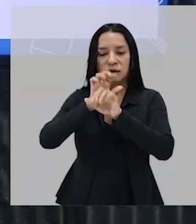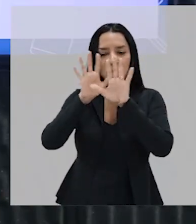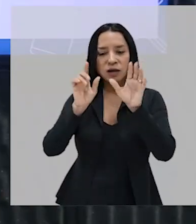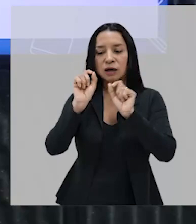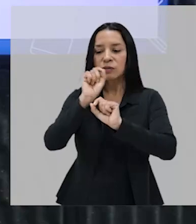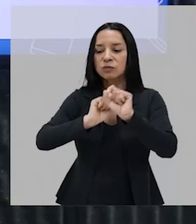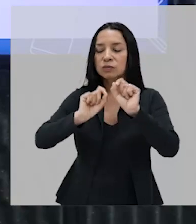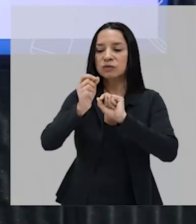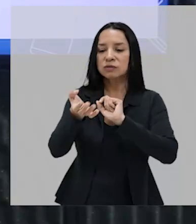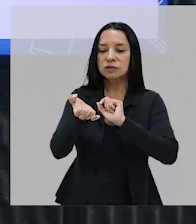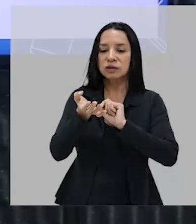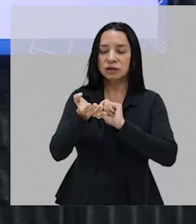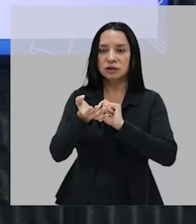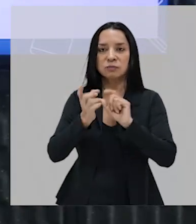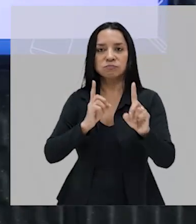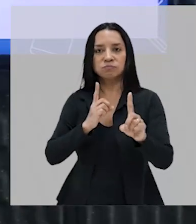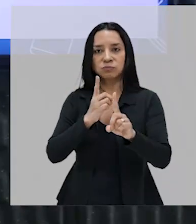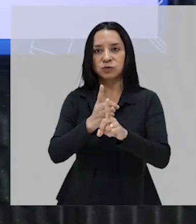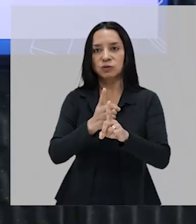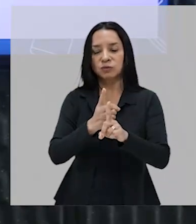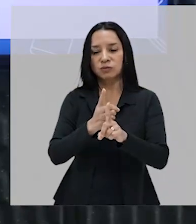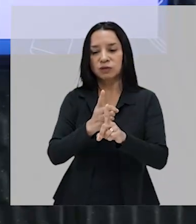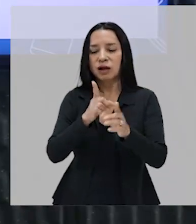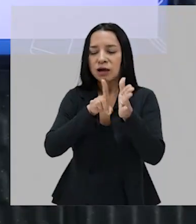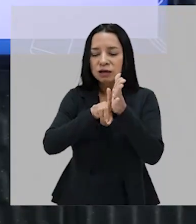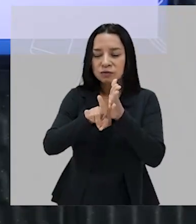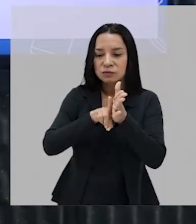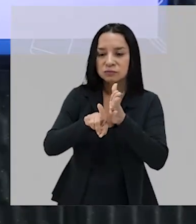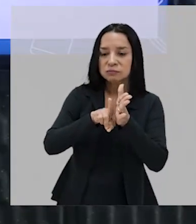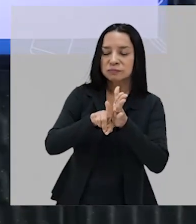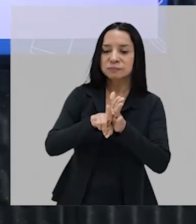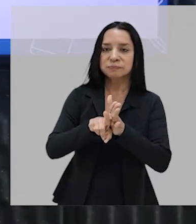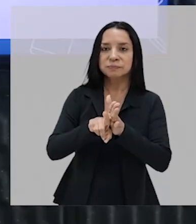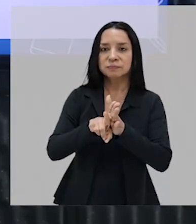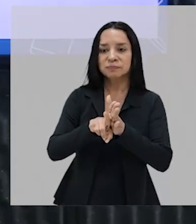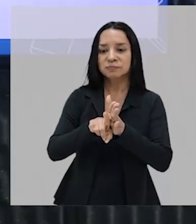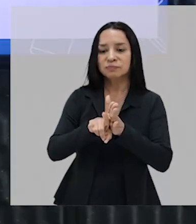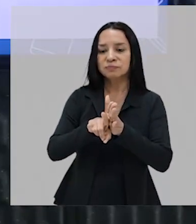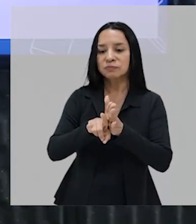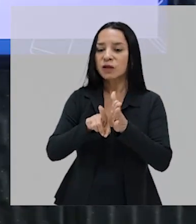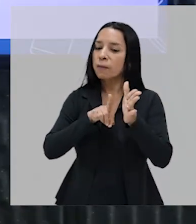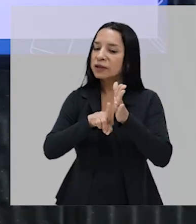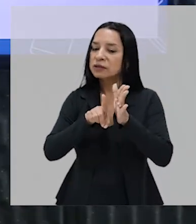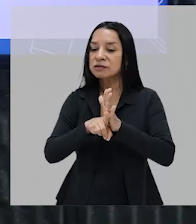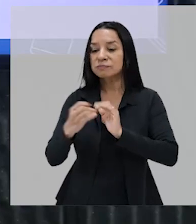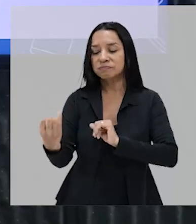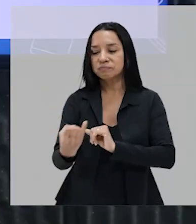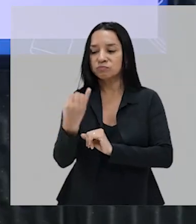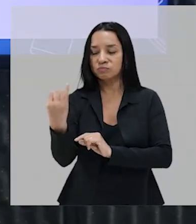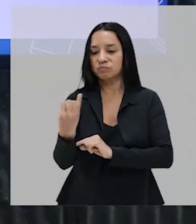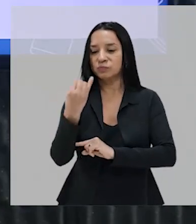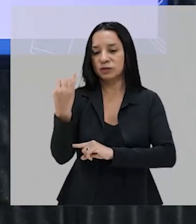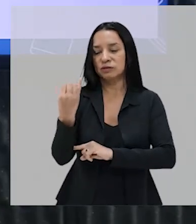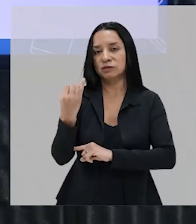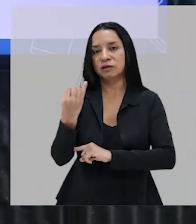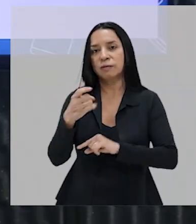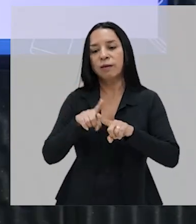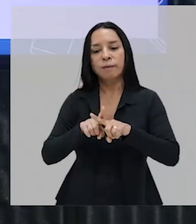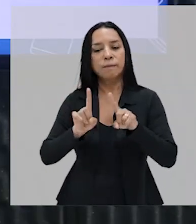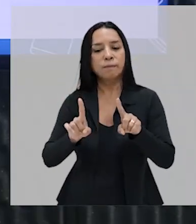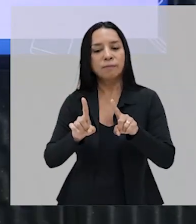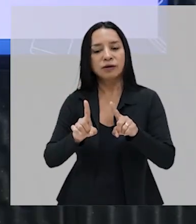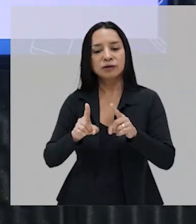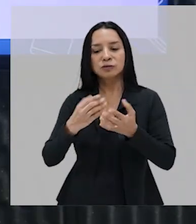nós queremos encontrar na investigação, na pesquisa é importante, mas enquanto ponto